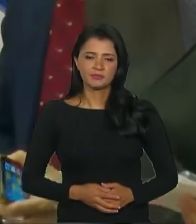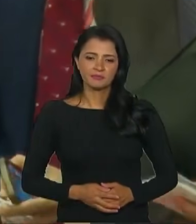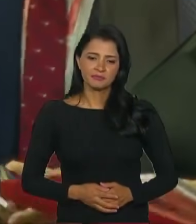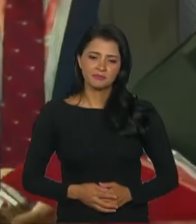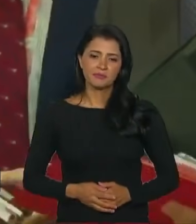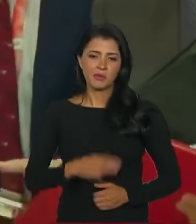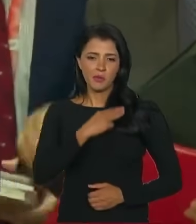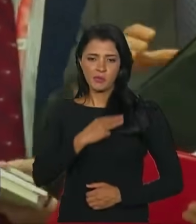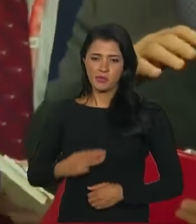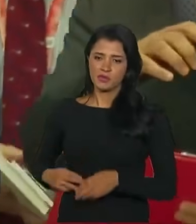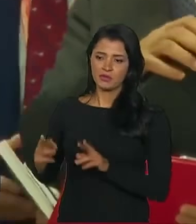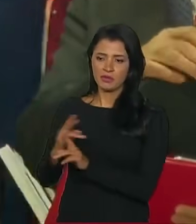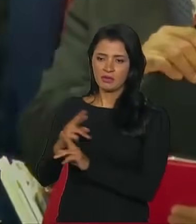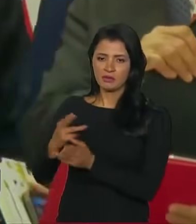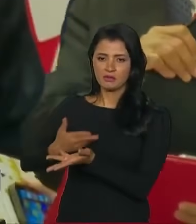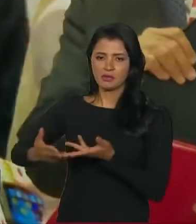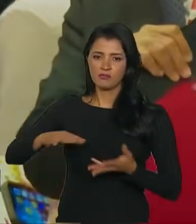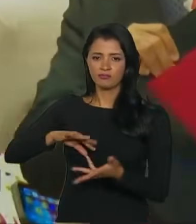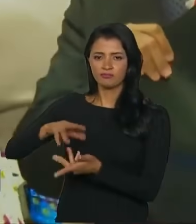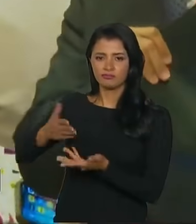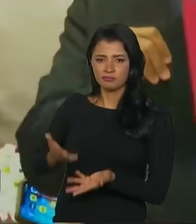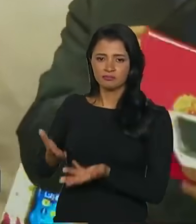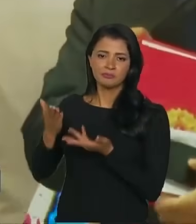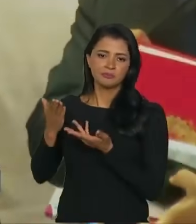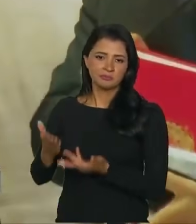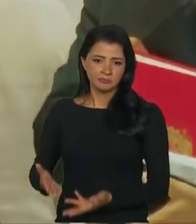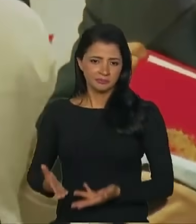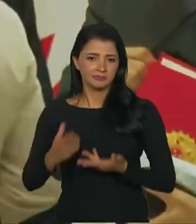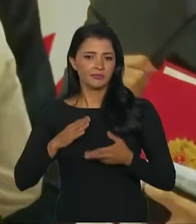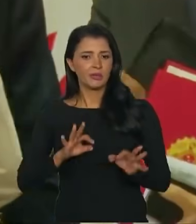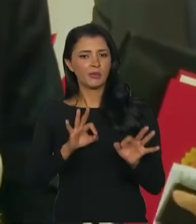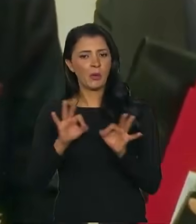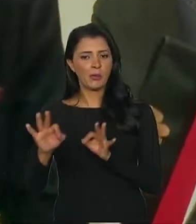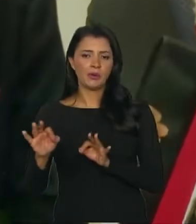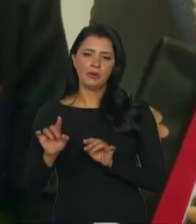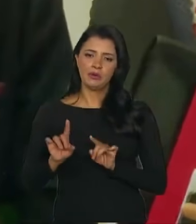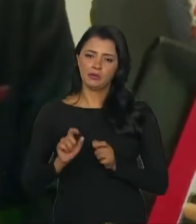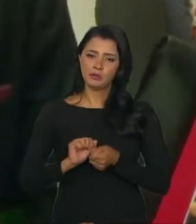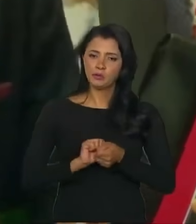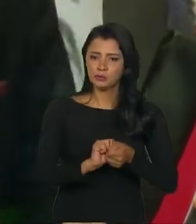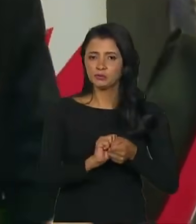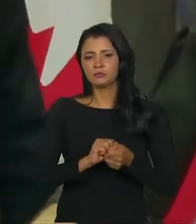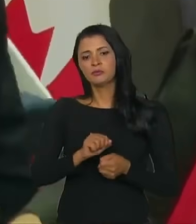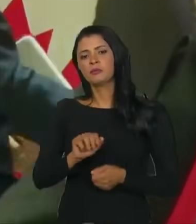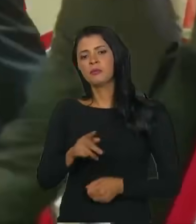O ministro das Relações Exteriores acompanha o presidente Lula,